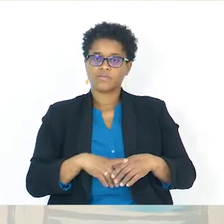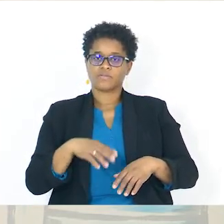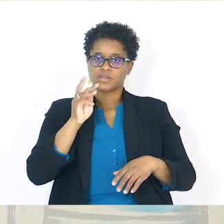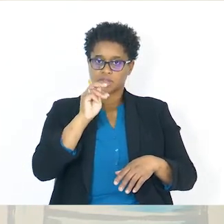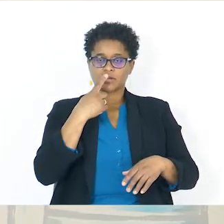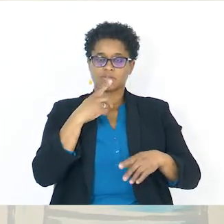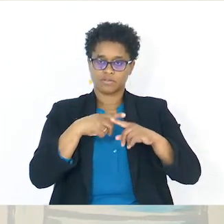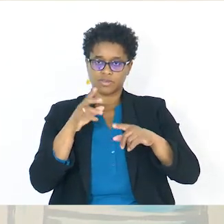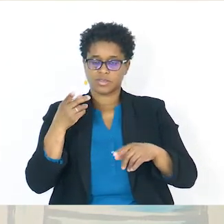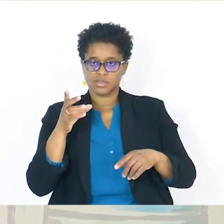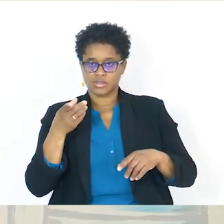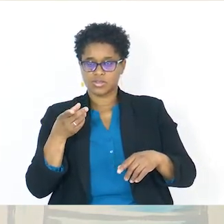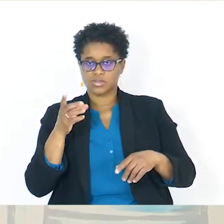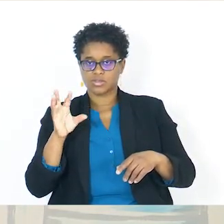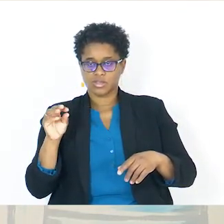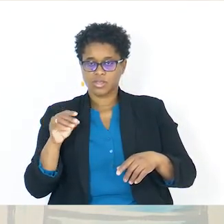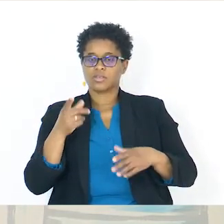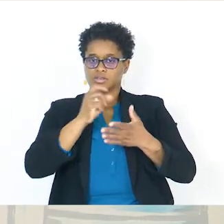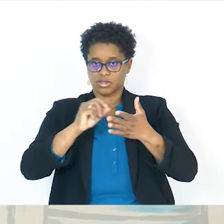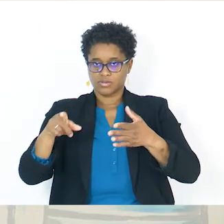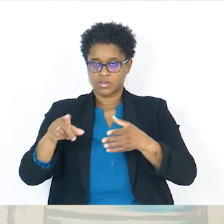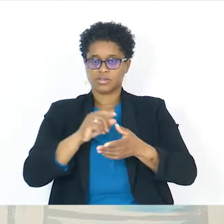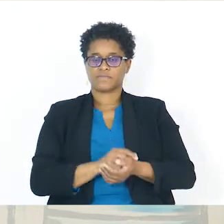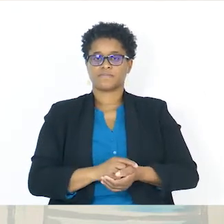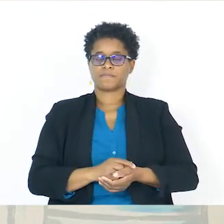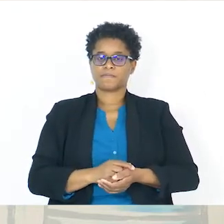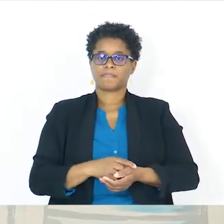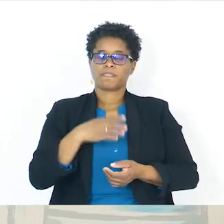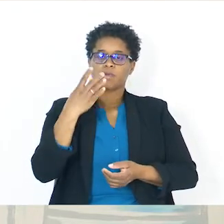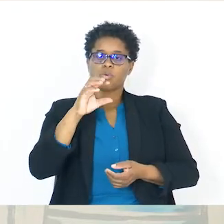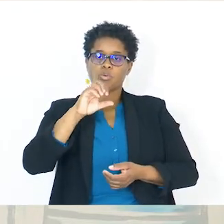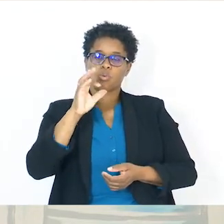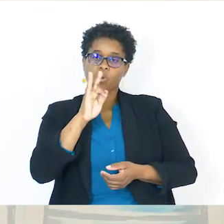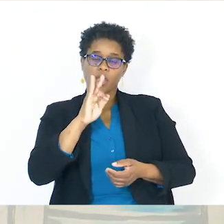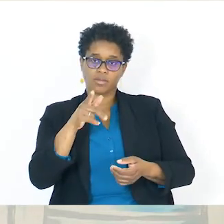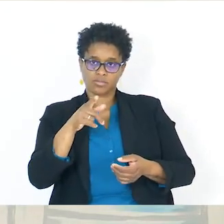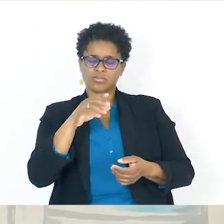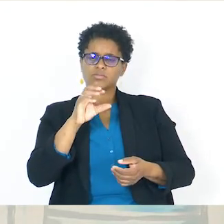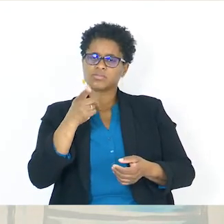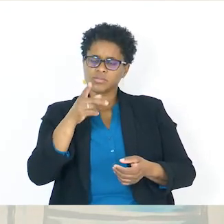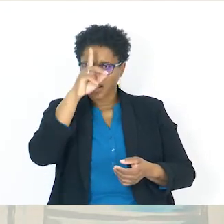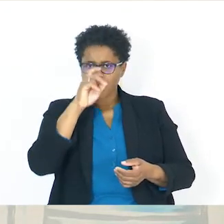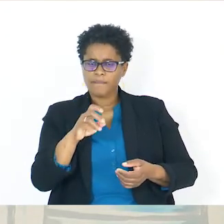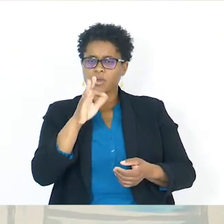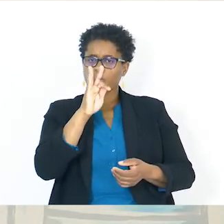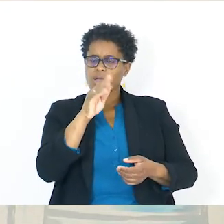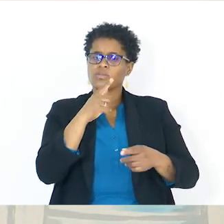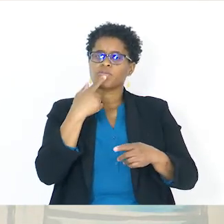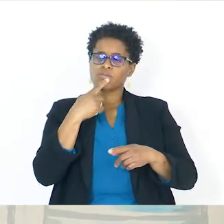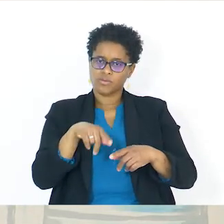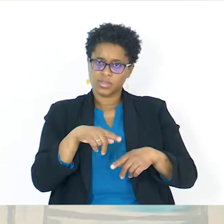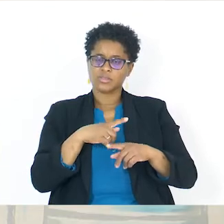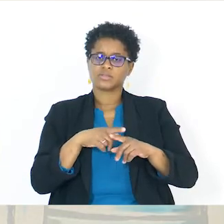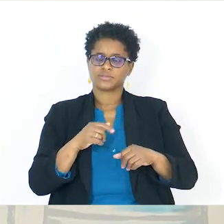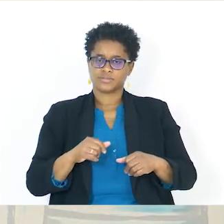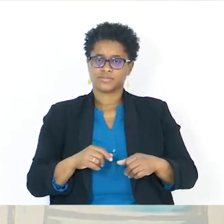triplo de 10, colocando aqui o resultado. O quádruplo. Quádruplo, vocês estão a lembrar, significa